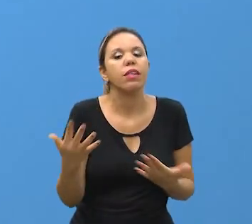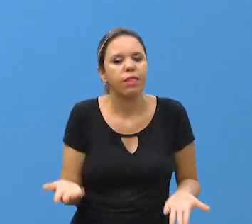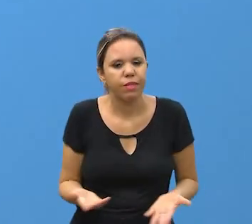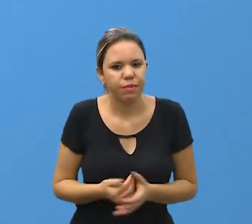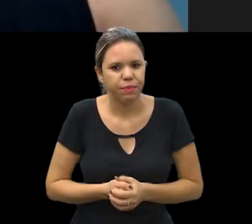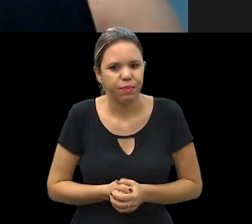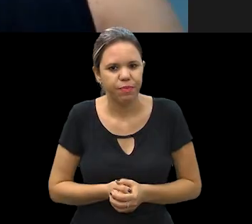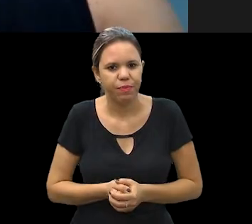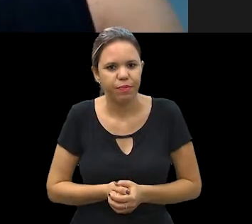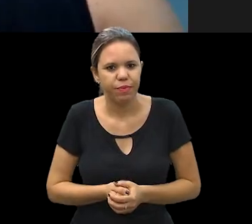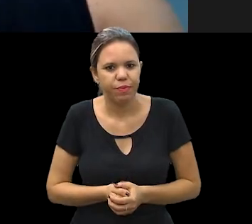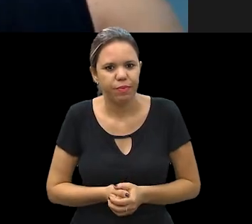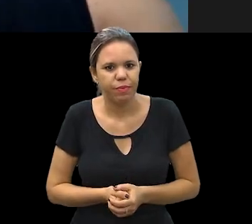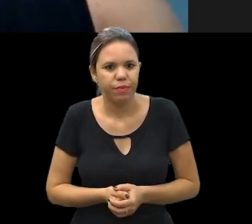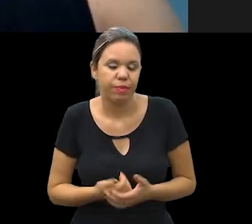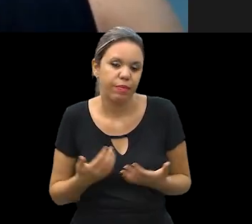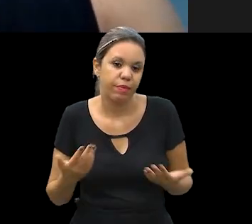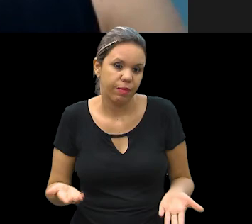frente?